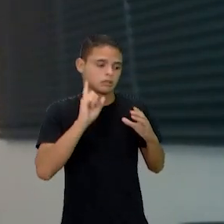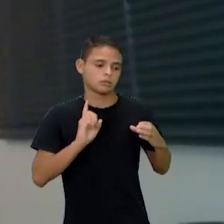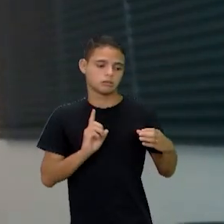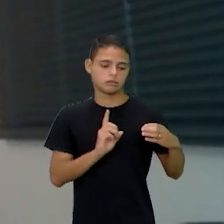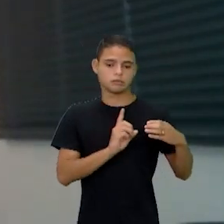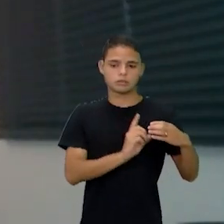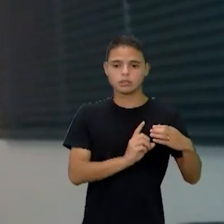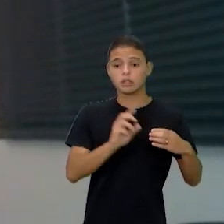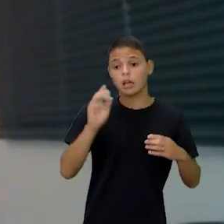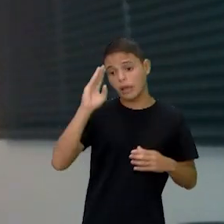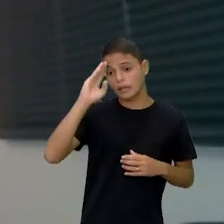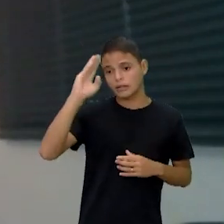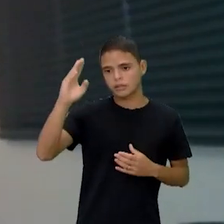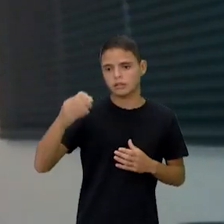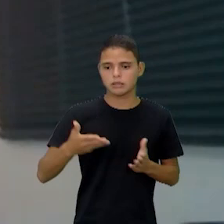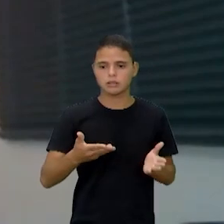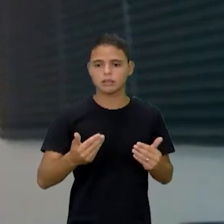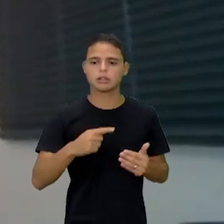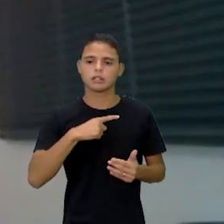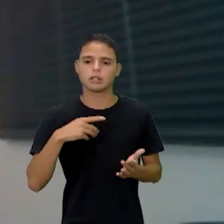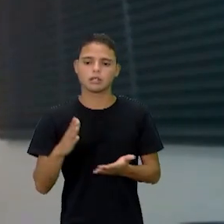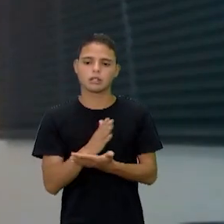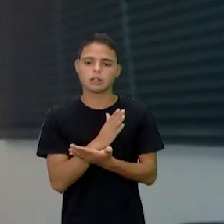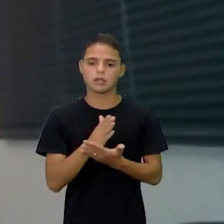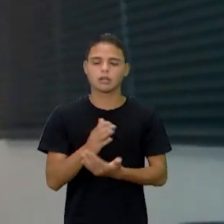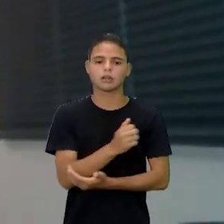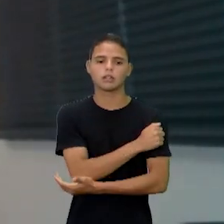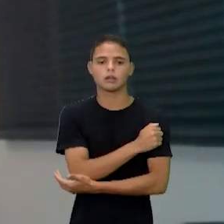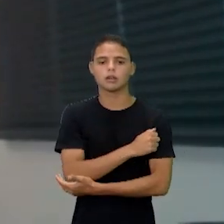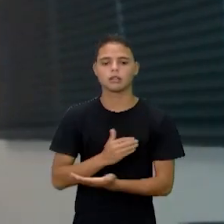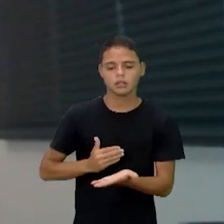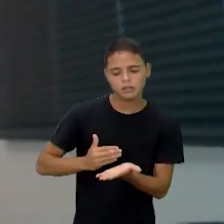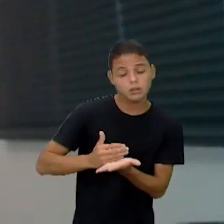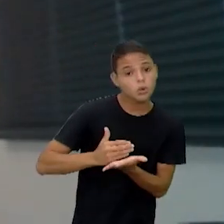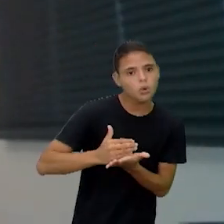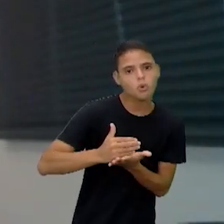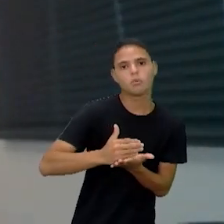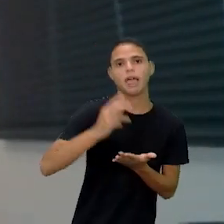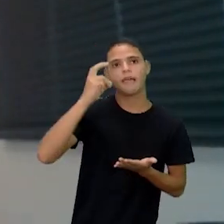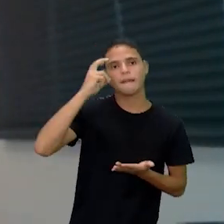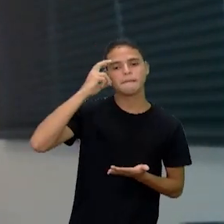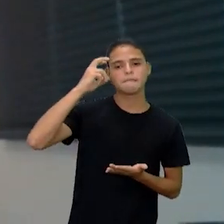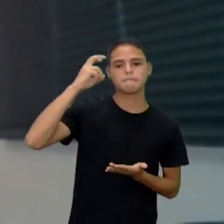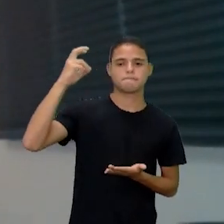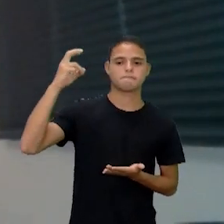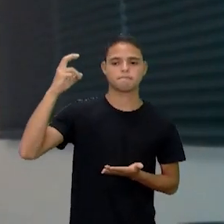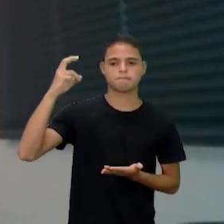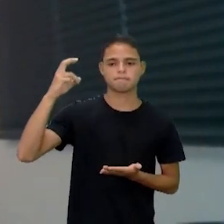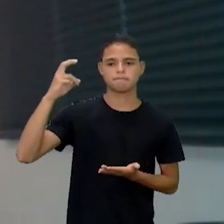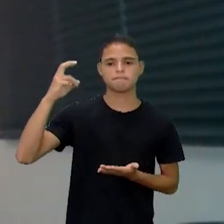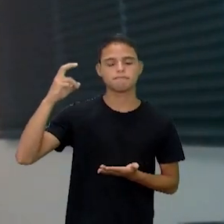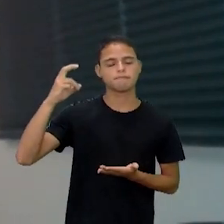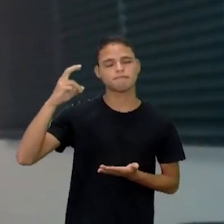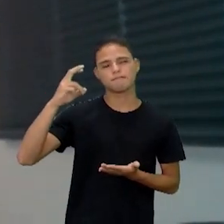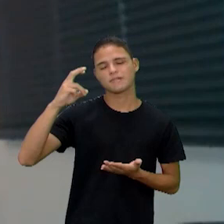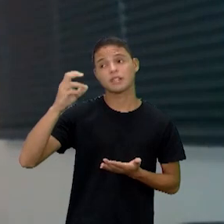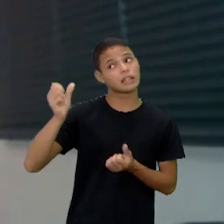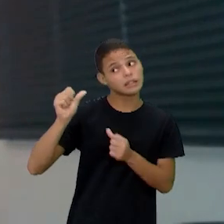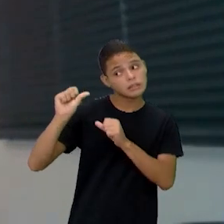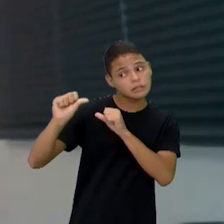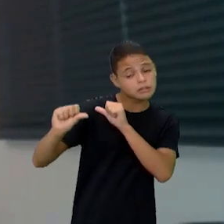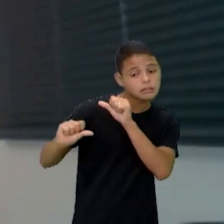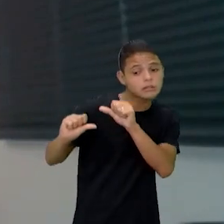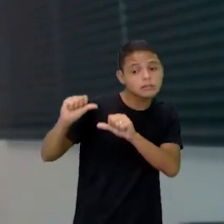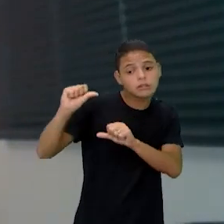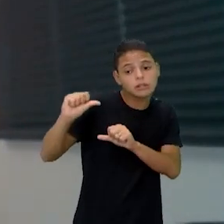na adolescência. Então, tem estudante que começa a ter um desempenho parecido com os colegas ali, para que ele possa se camuflar.